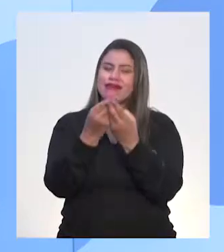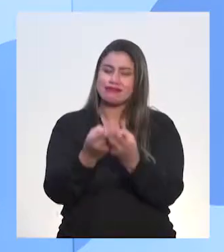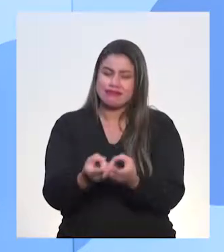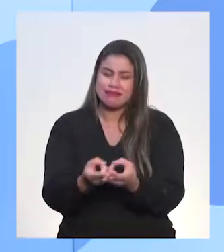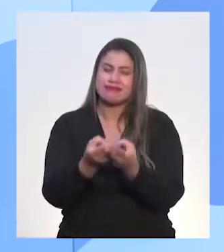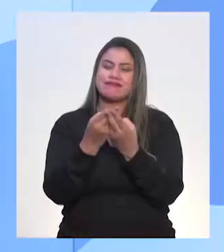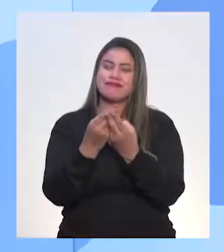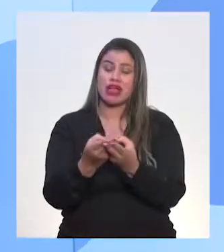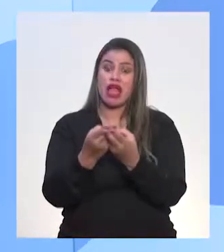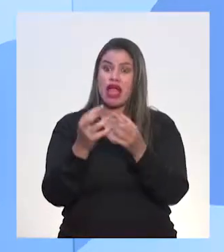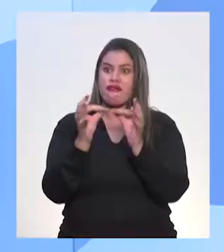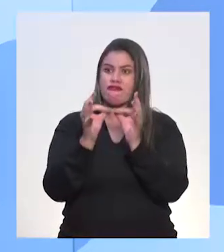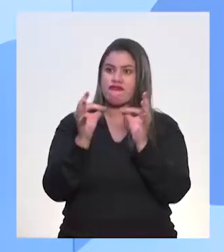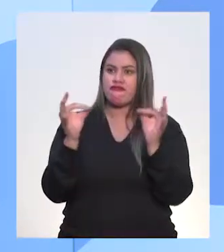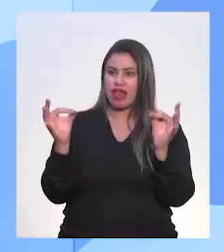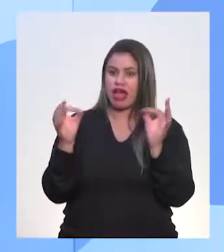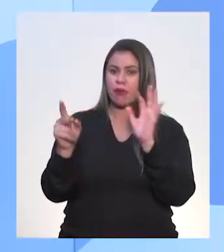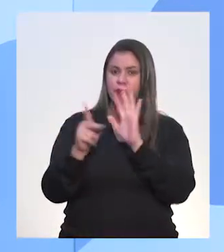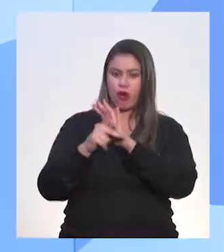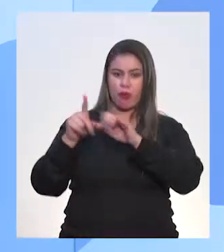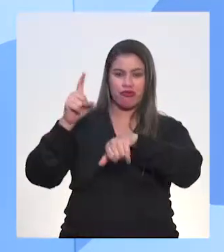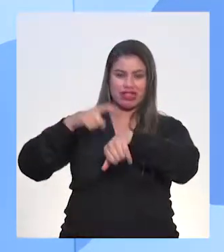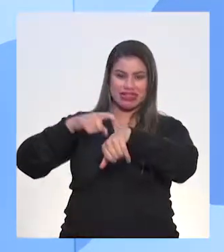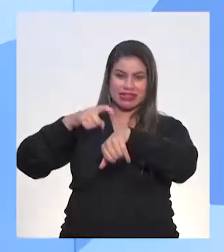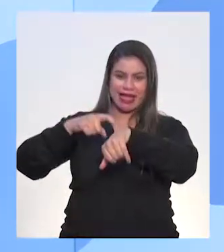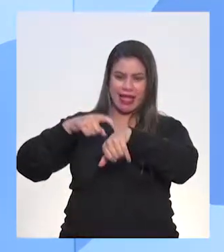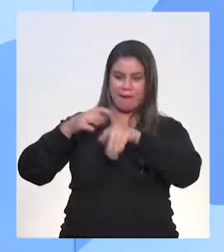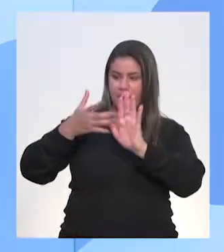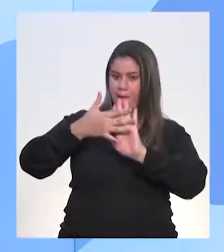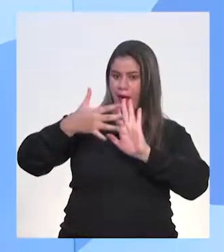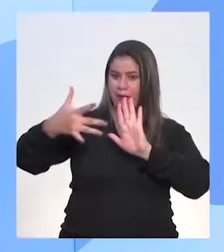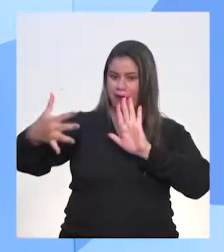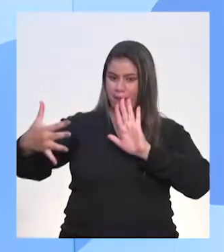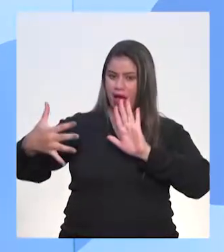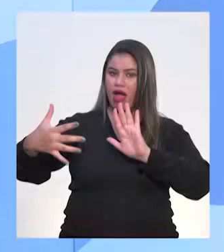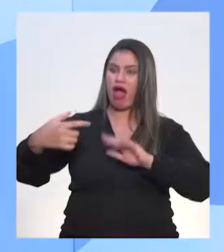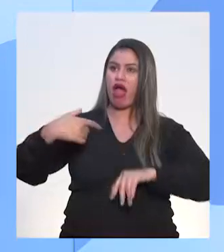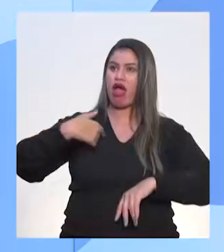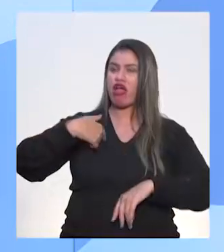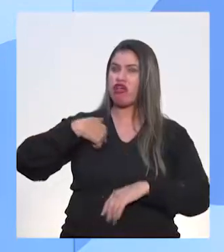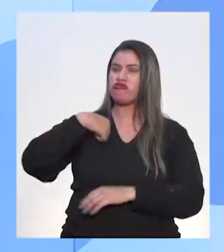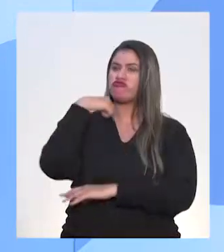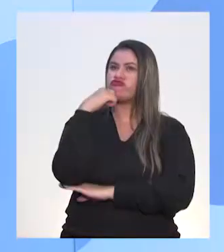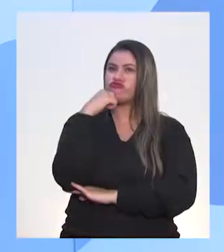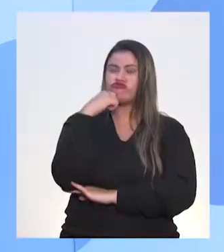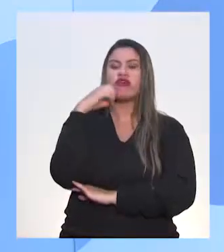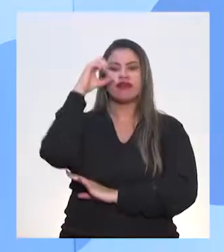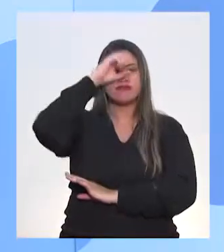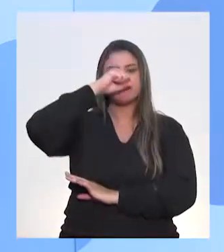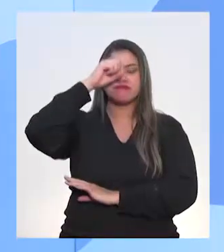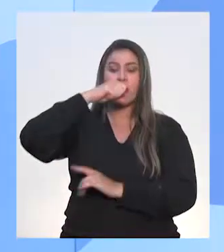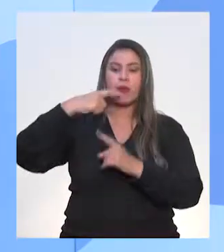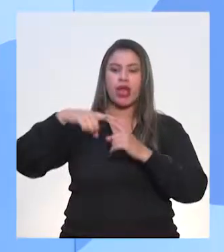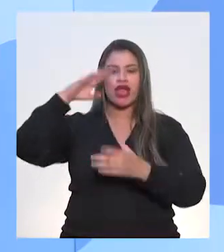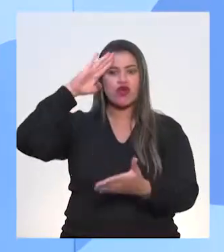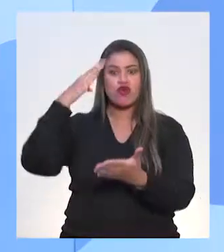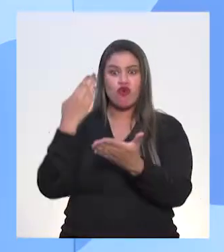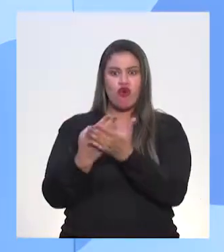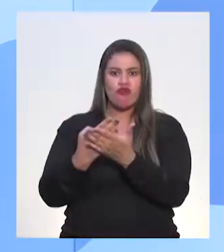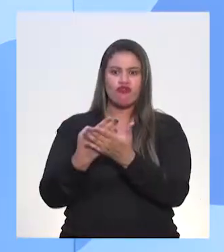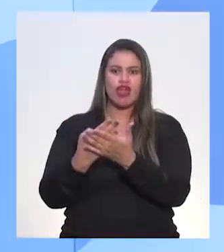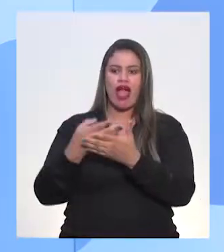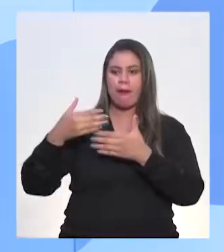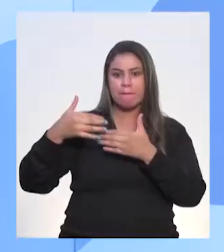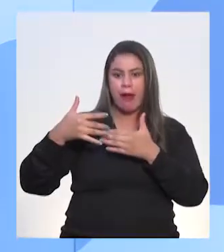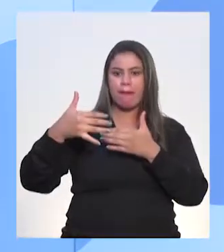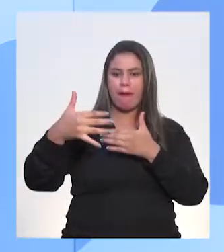despertou uma coisa porque eu acho que é um grande aprendizado para mim o piano tempo então acho que essa confiança